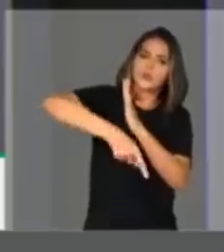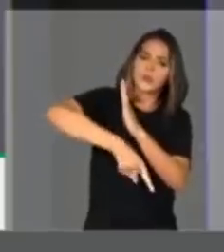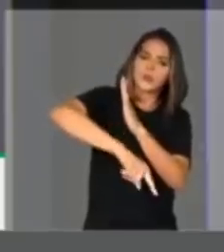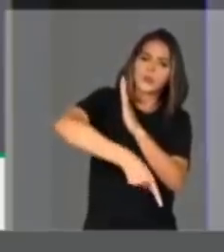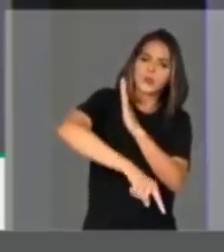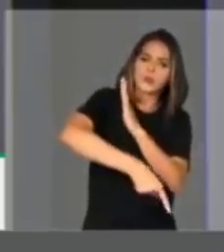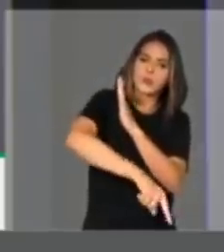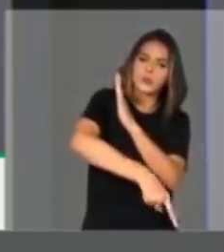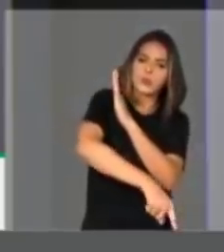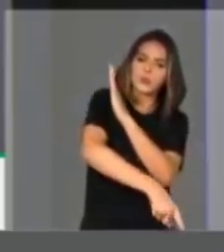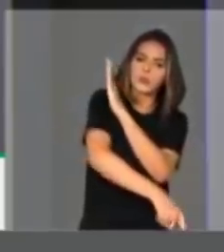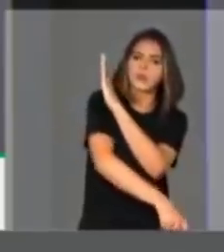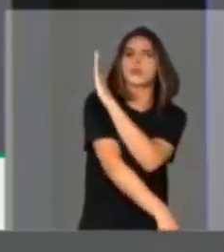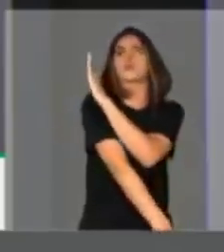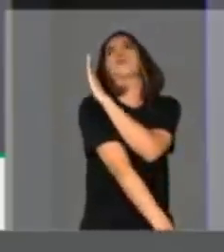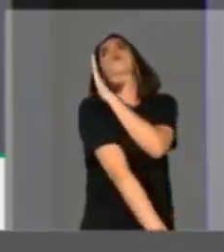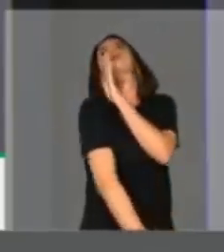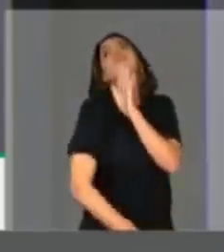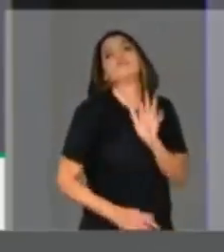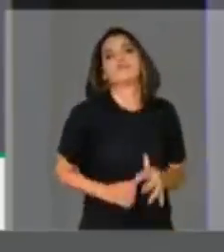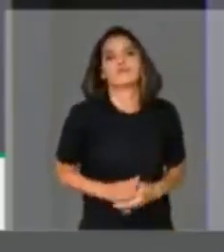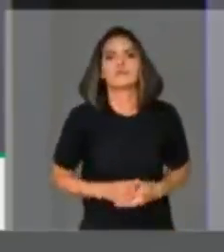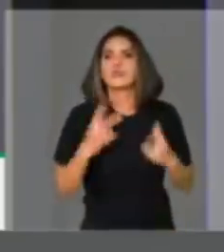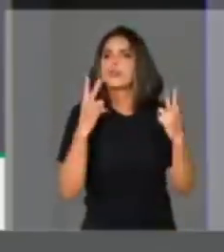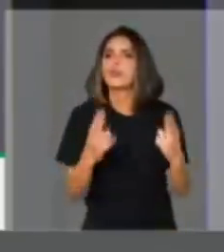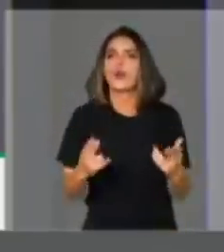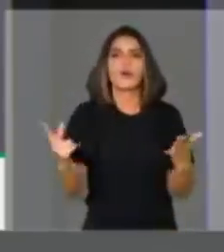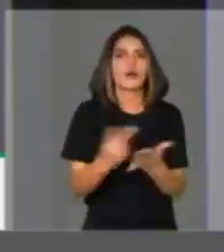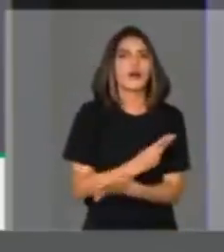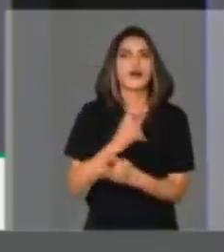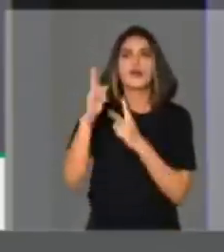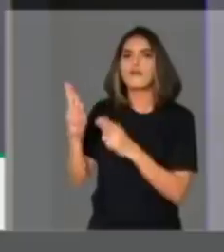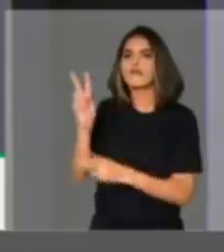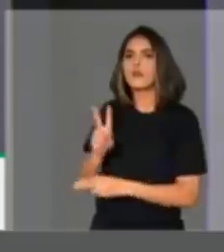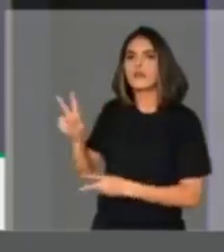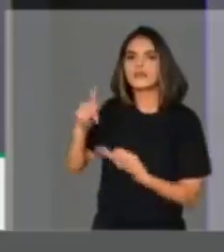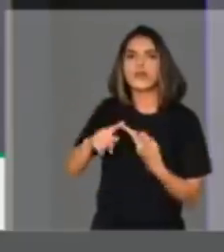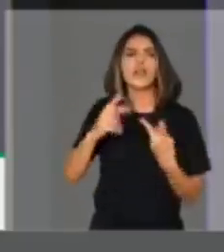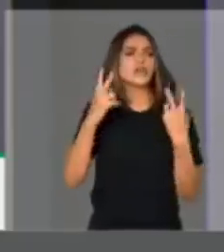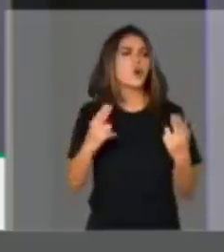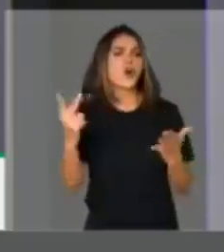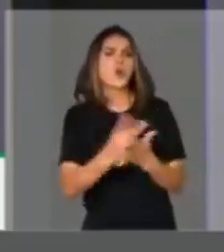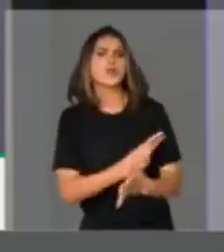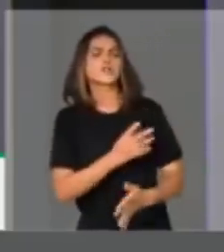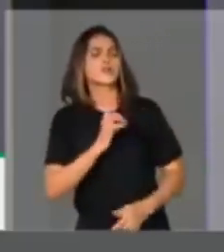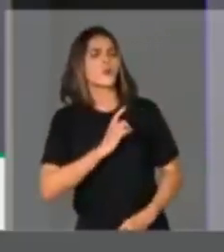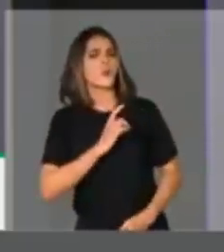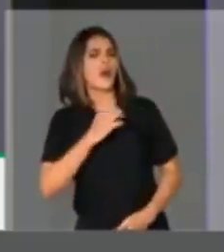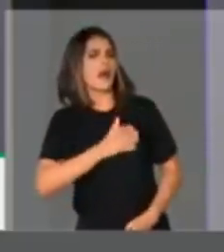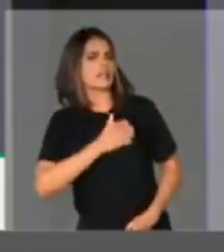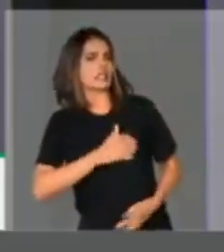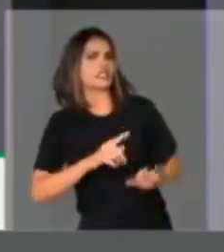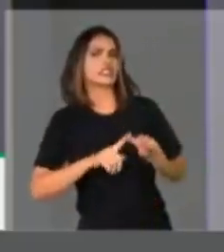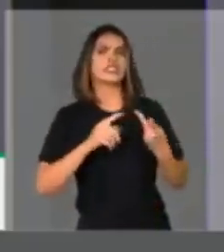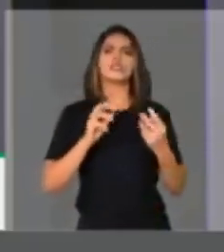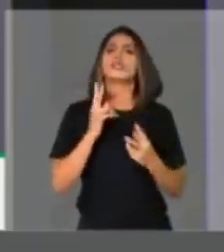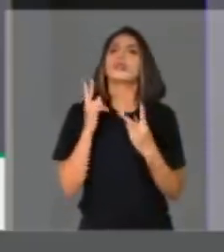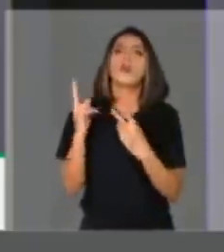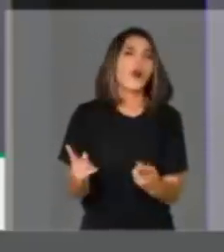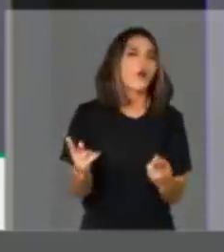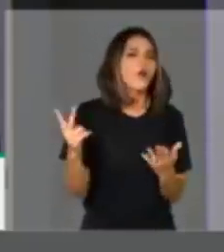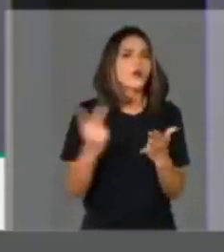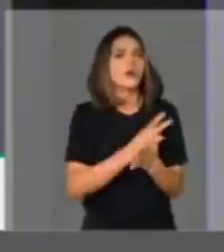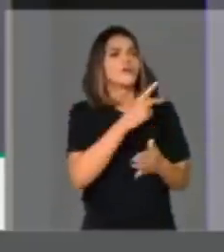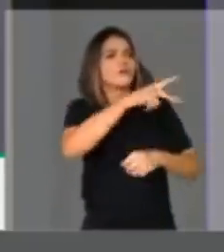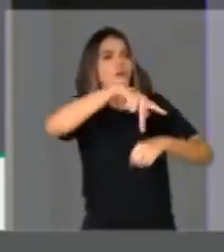com a inflação de 30%, pede empréstimo para o FMI, dá para ir para a situação da Venezuela, dá para ficar cada vez pior. Tem sempre como piorar. Não tem